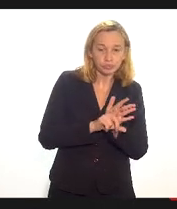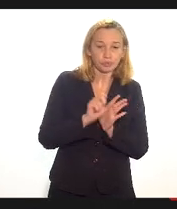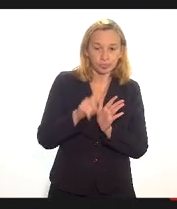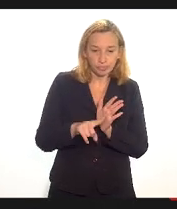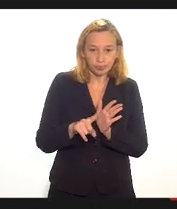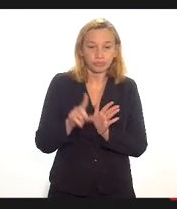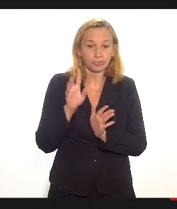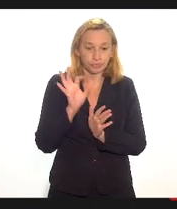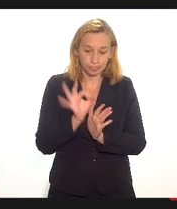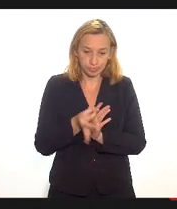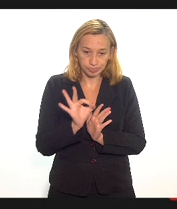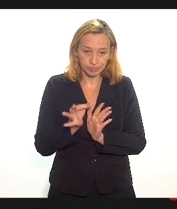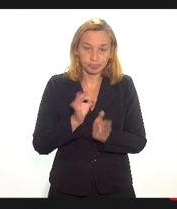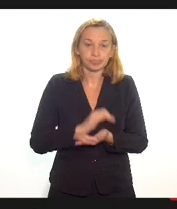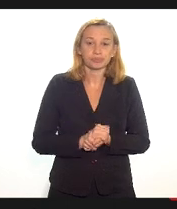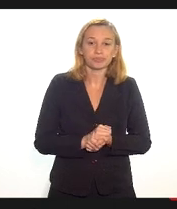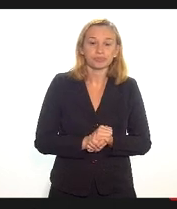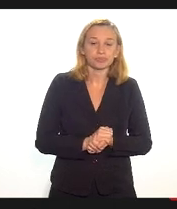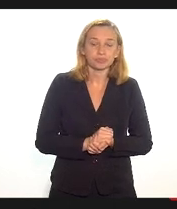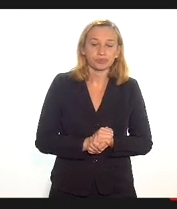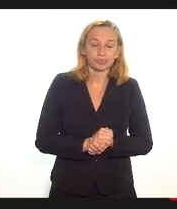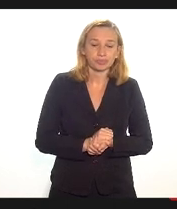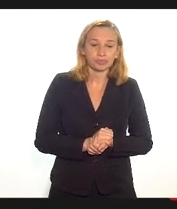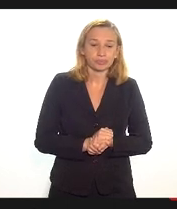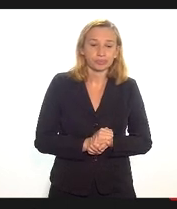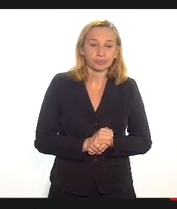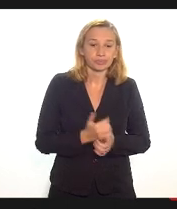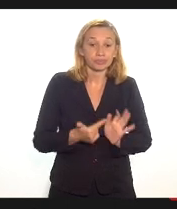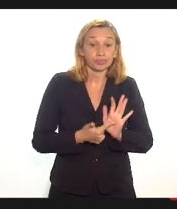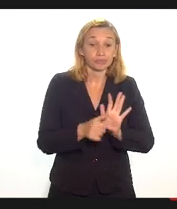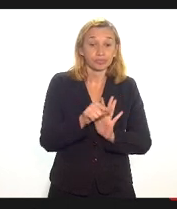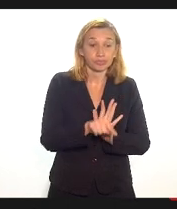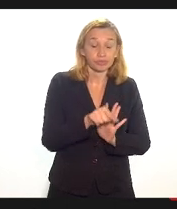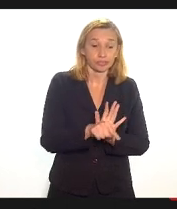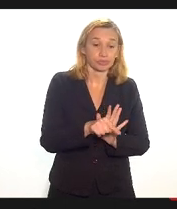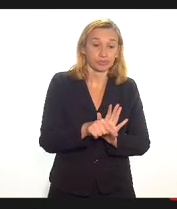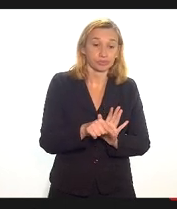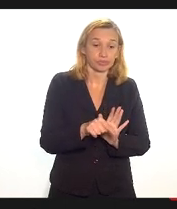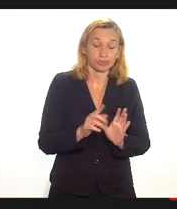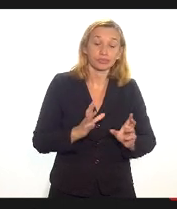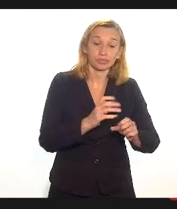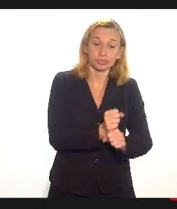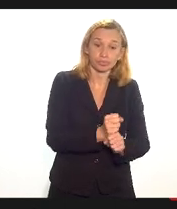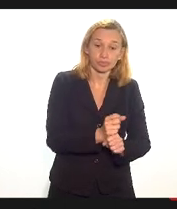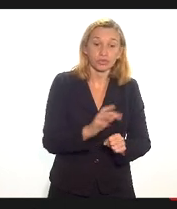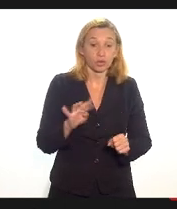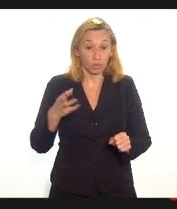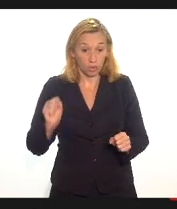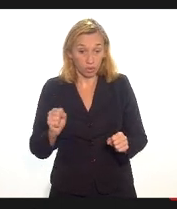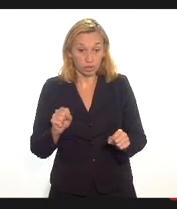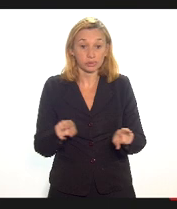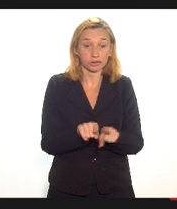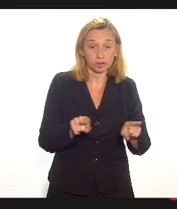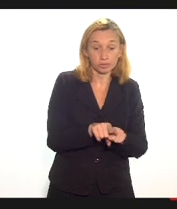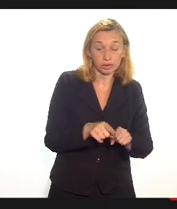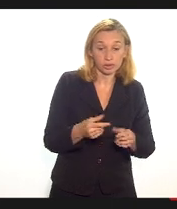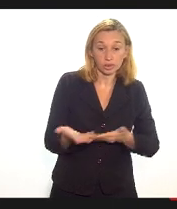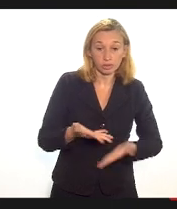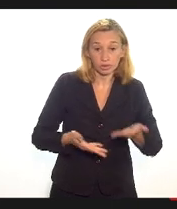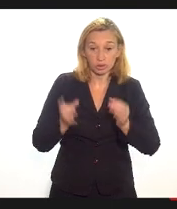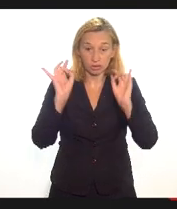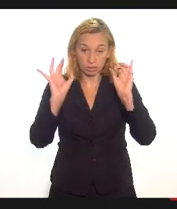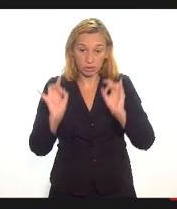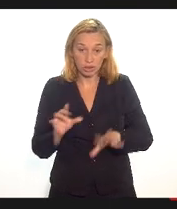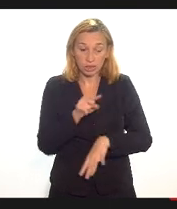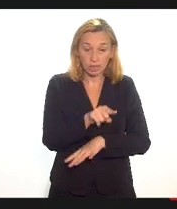legal, ela estabelece que o sistema de cálculo, tanto dos royalties quanto das participações especiais, esse